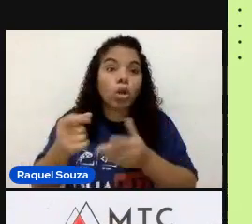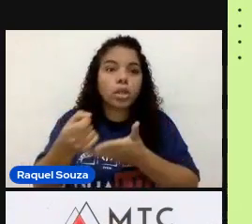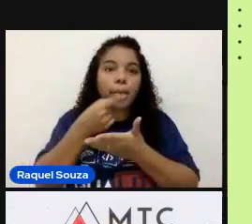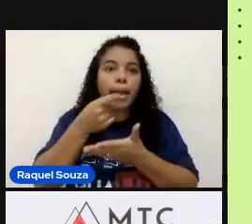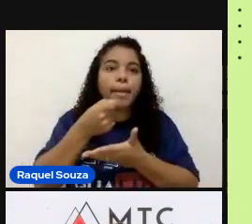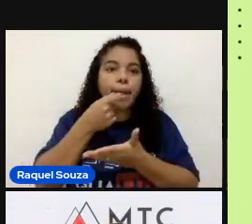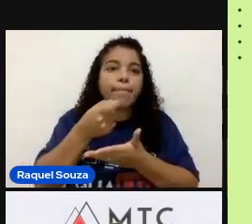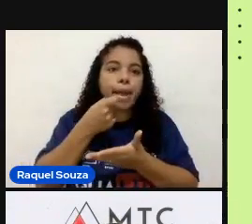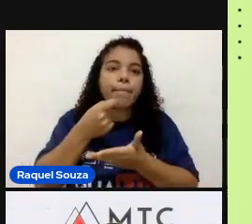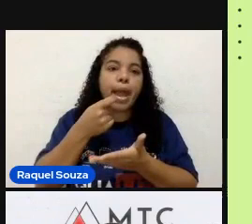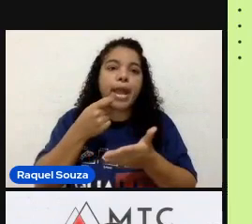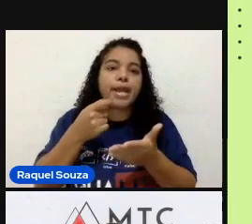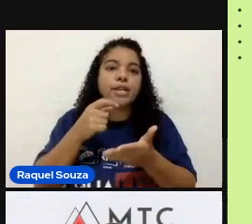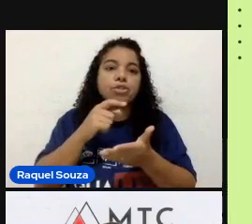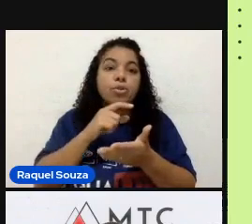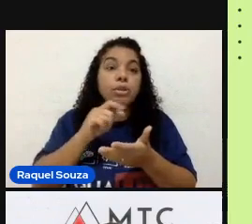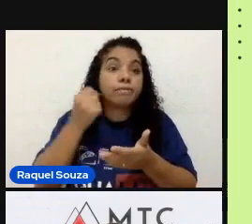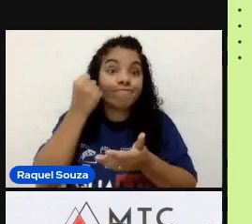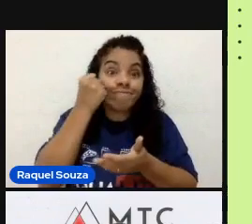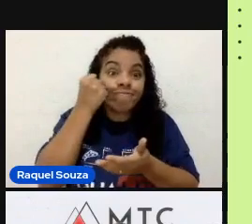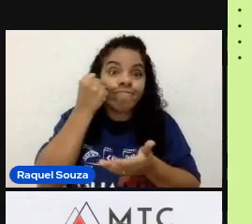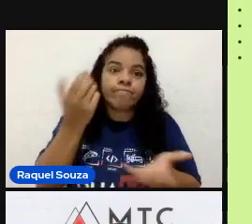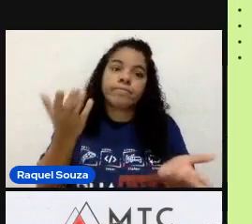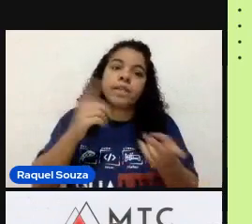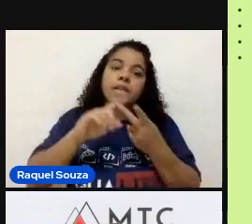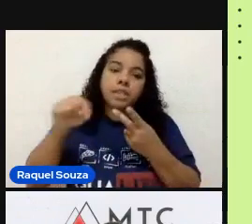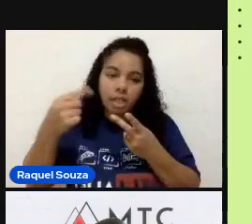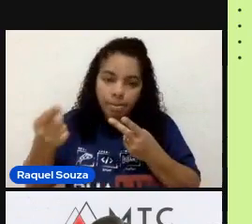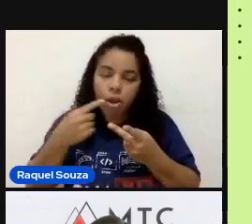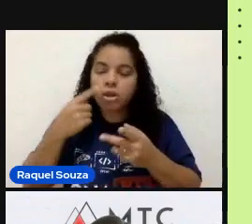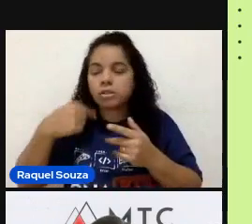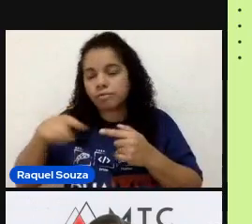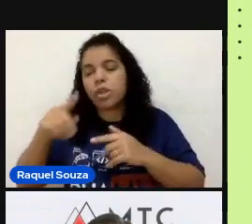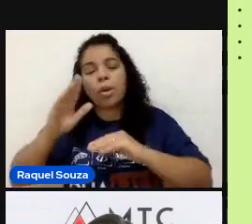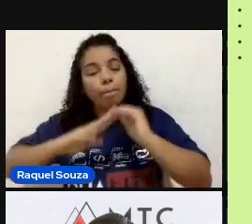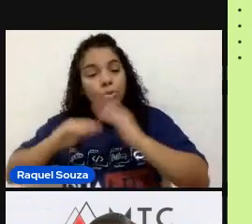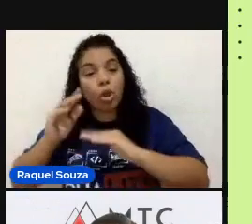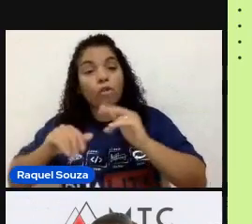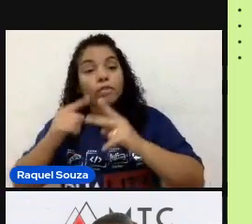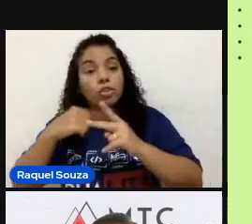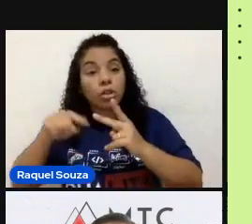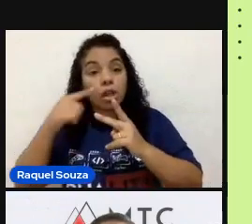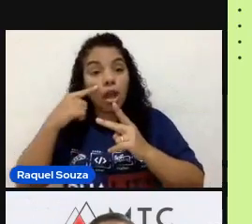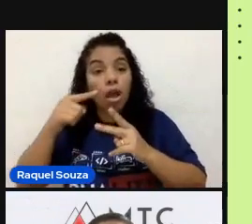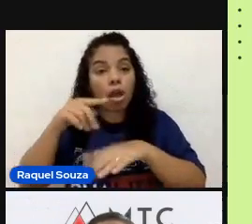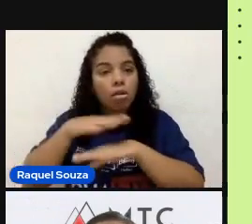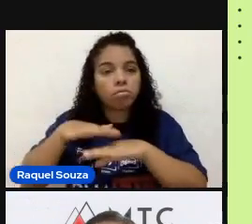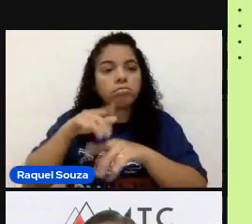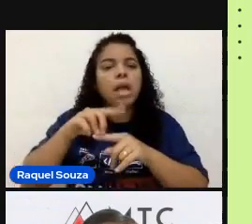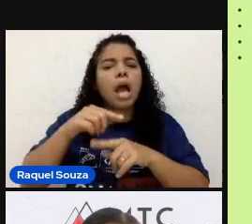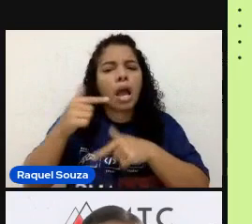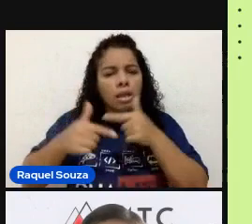com remédios tarja preta. Depois que eu fui para profissionais que são mais atuantes dentro da sua própria área.